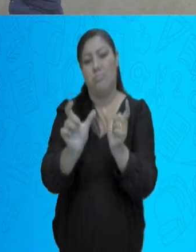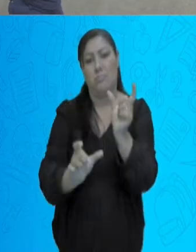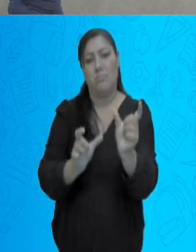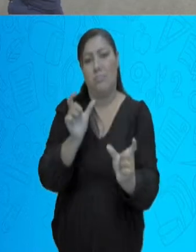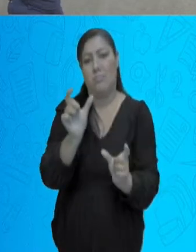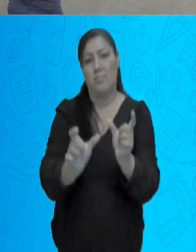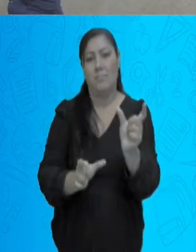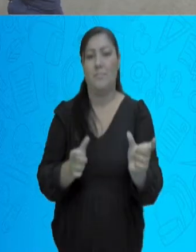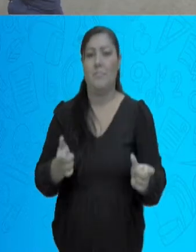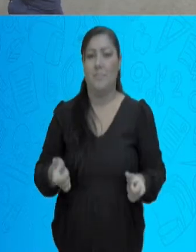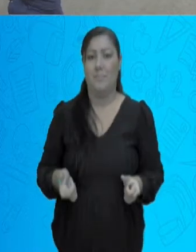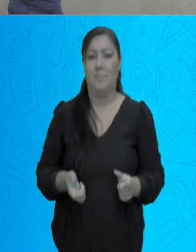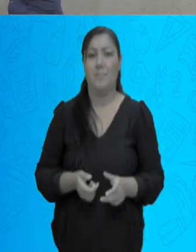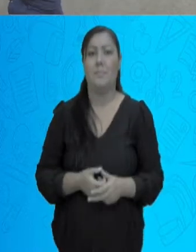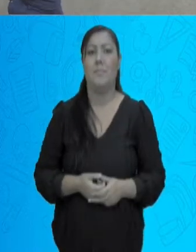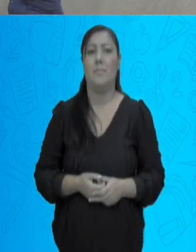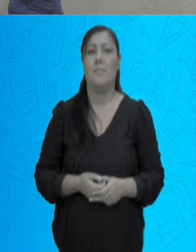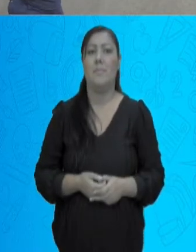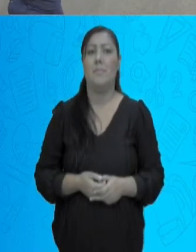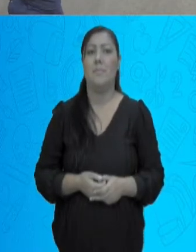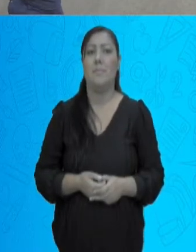irregulares.